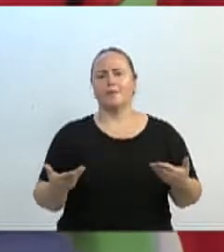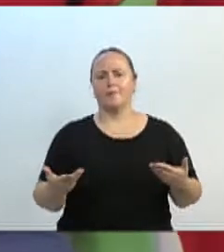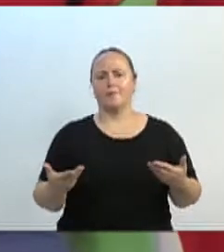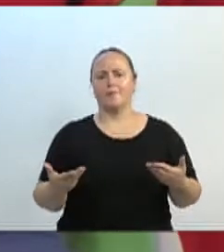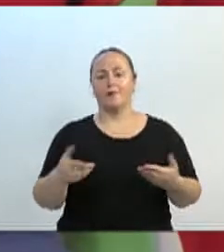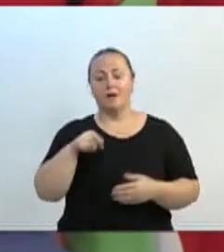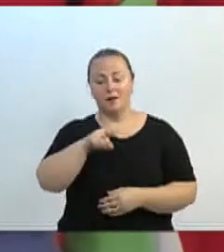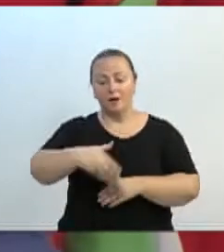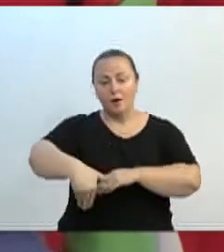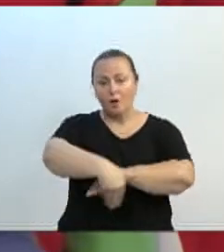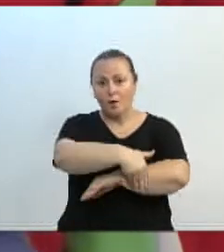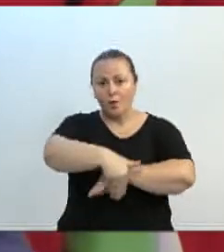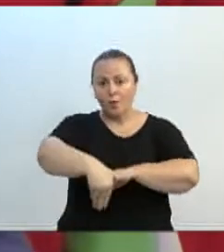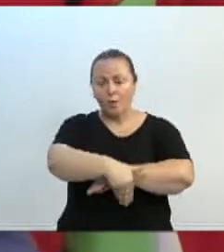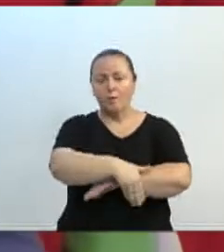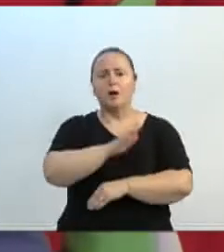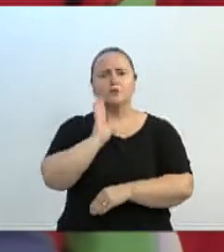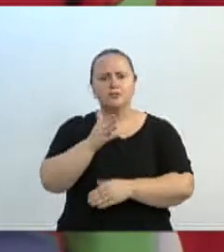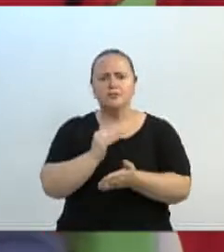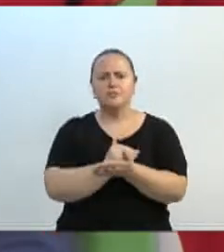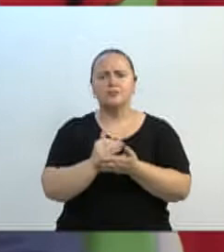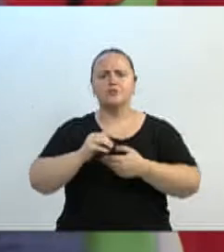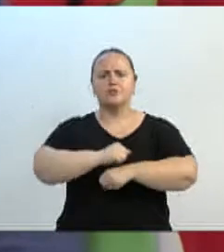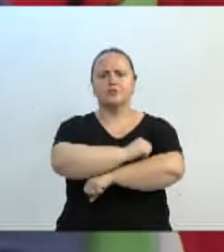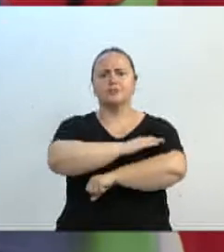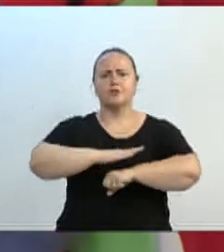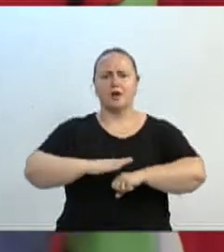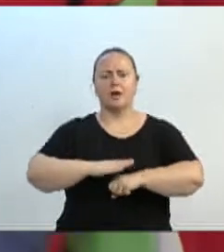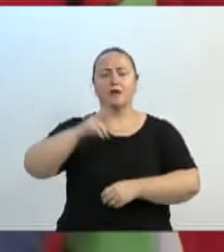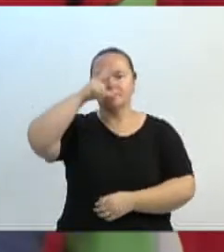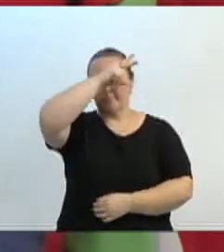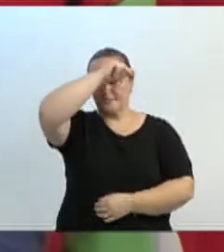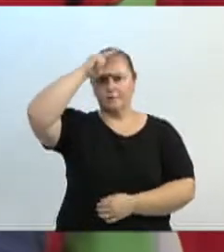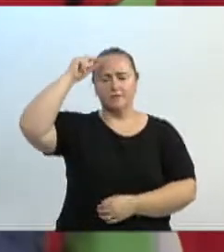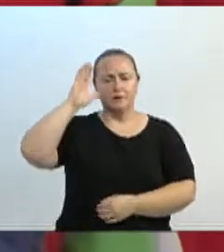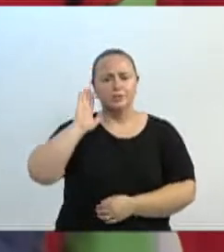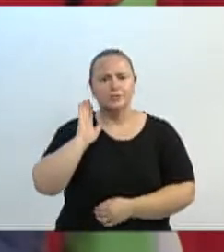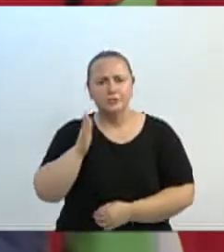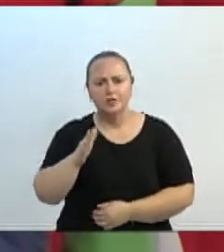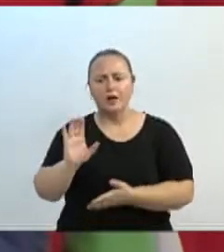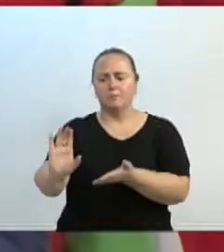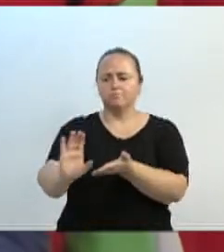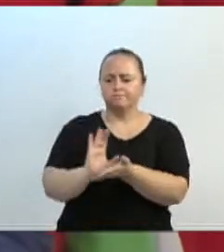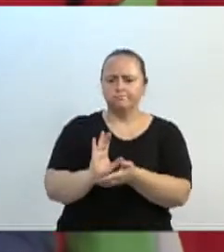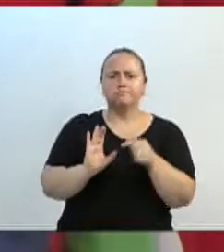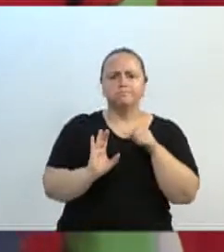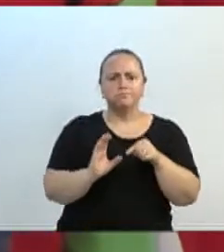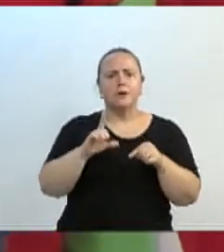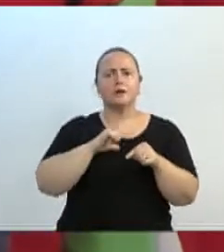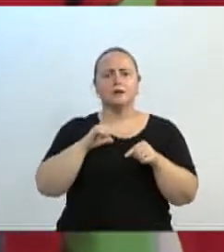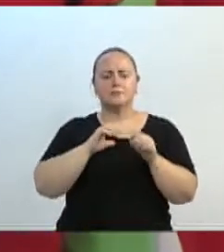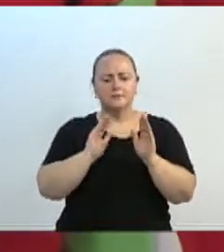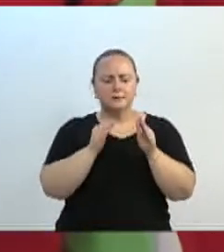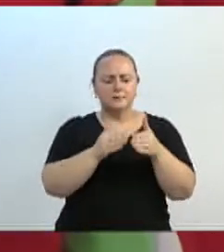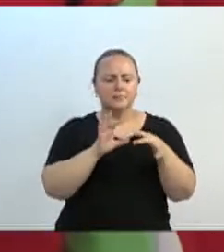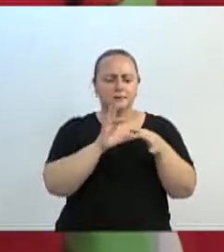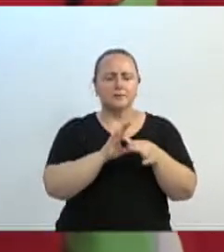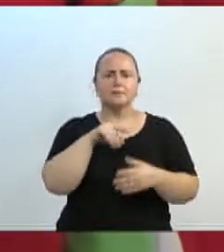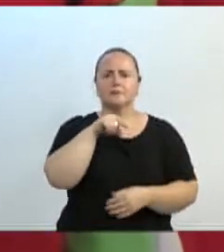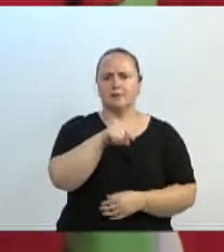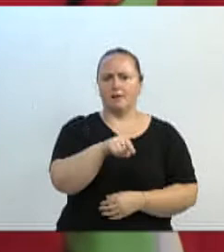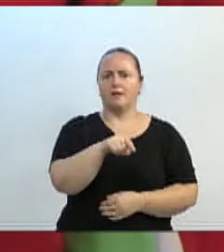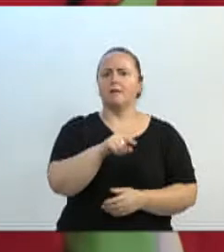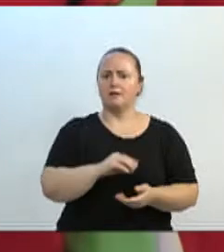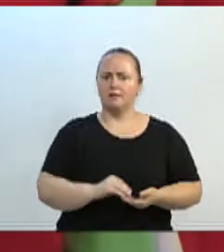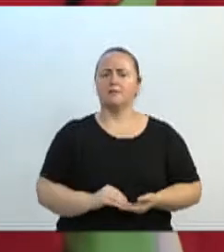está concluída, que é a pavimentação asfáltica. O prefeito já tem um recurso alencado juntamente com uma emenda, se não me